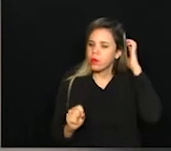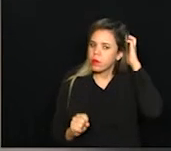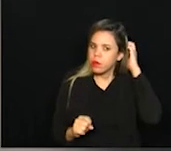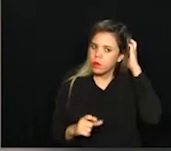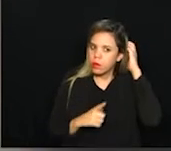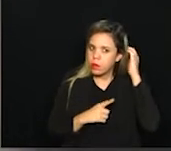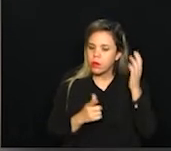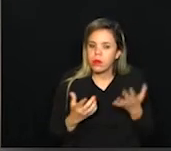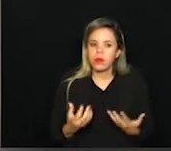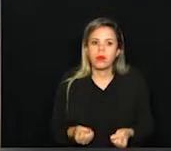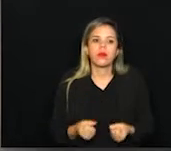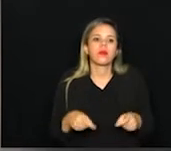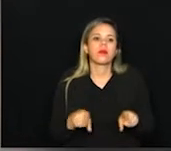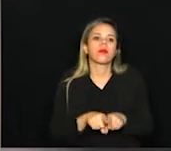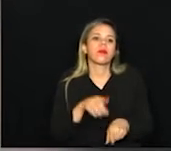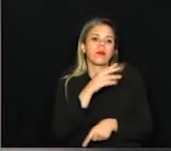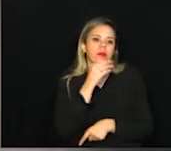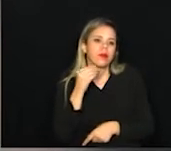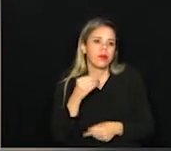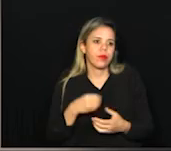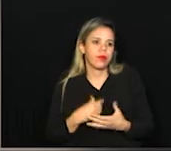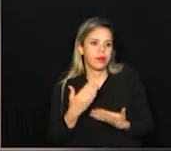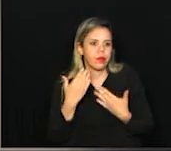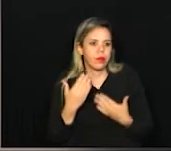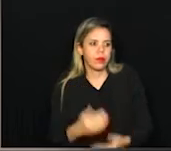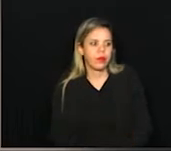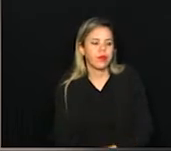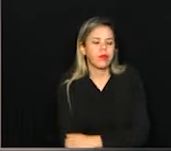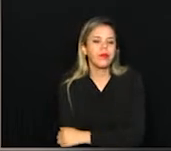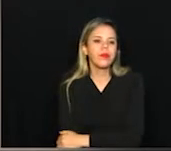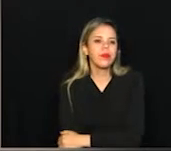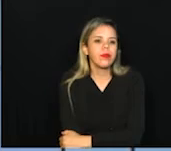gente vai contemplar também os adolescentes. Obrigada.